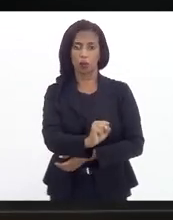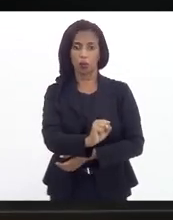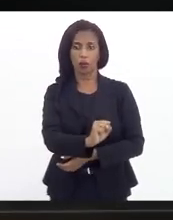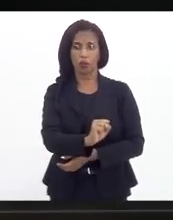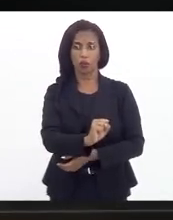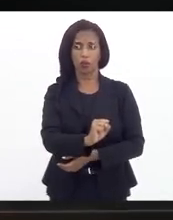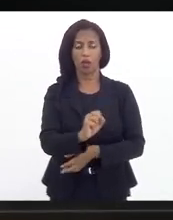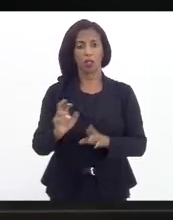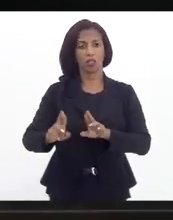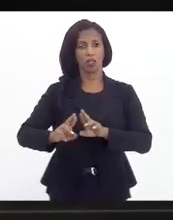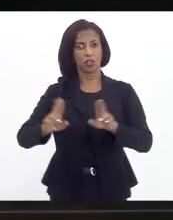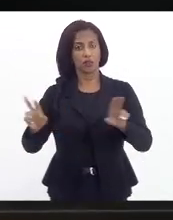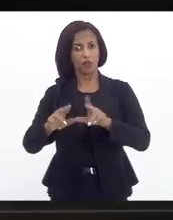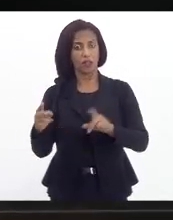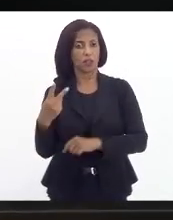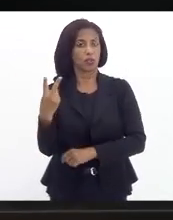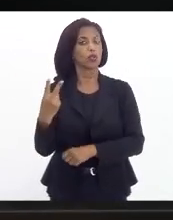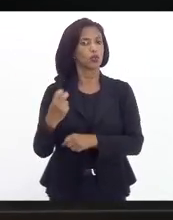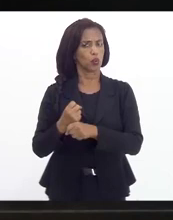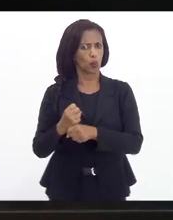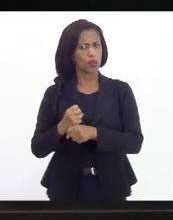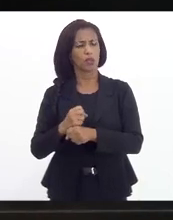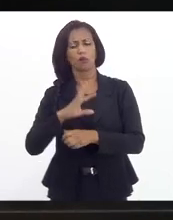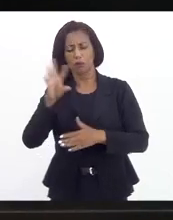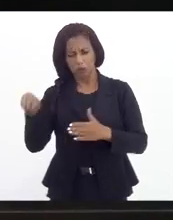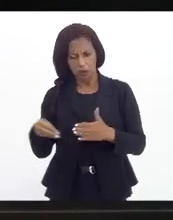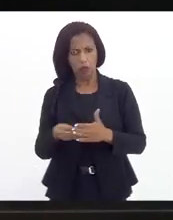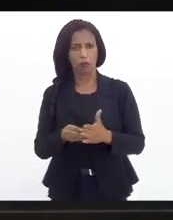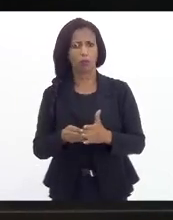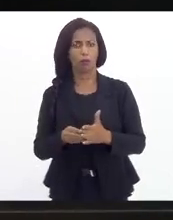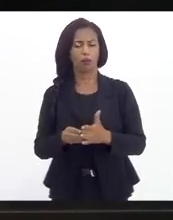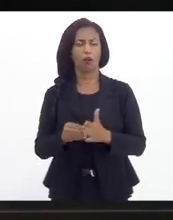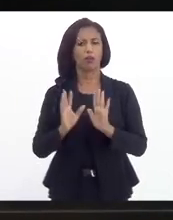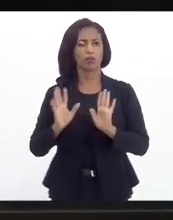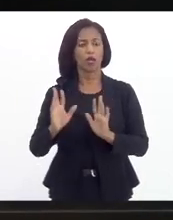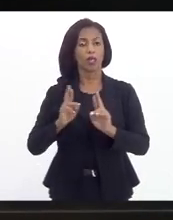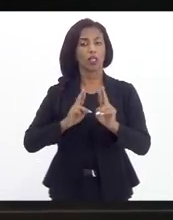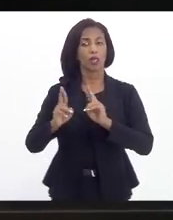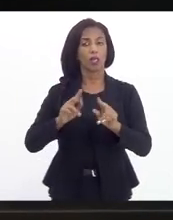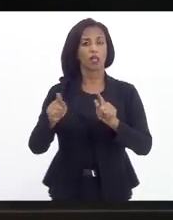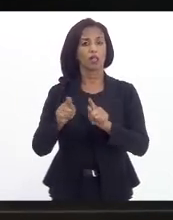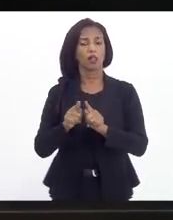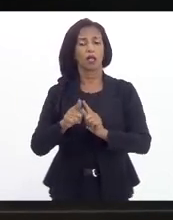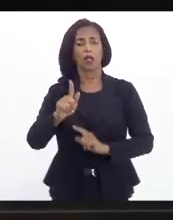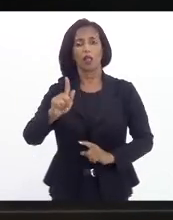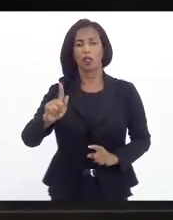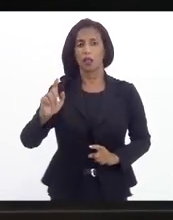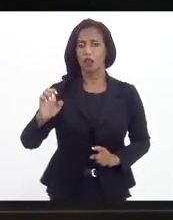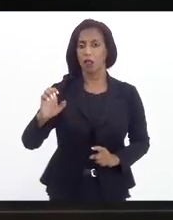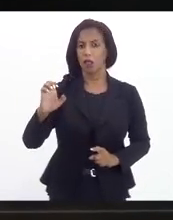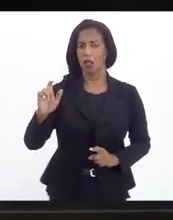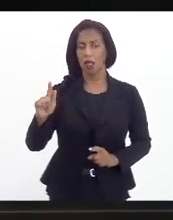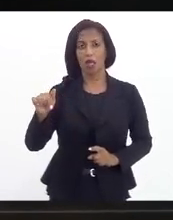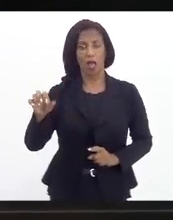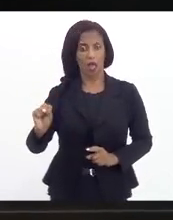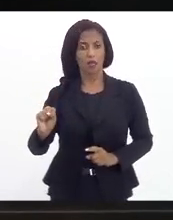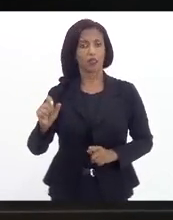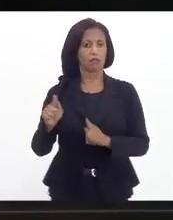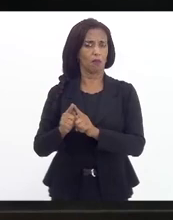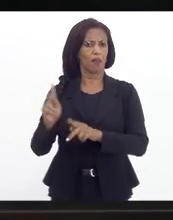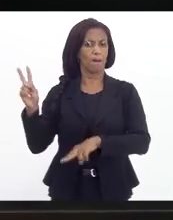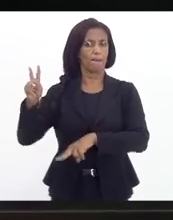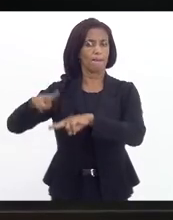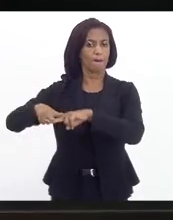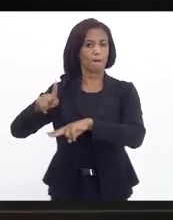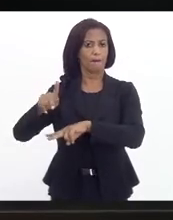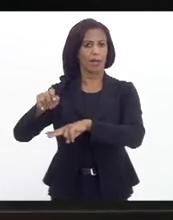questão da diferença de dois anos, que a gente já fechou, e em relação ao pessoal do Degas e da Polícia Penal. Deputada Renata,